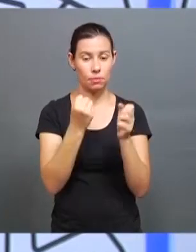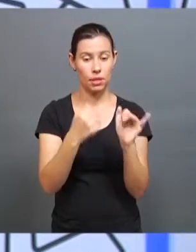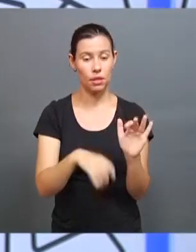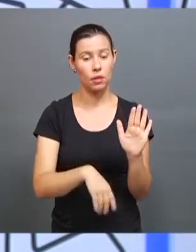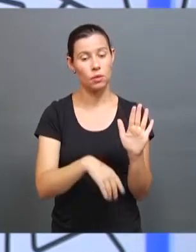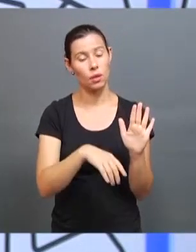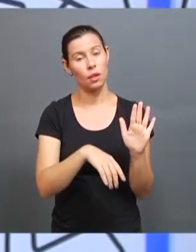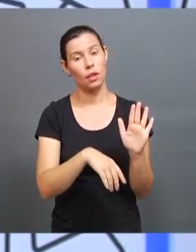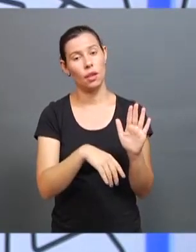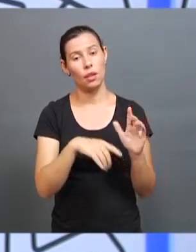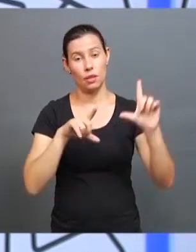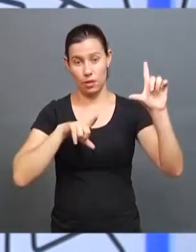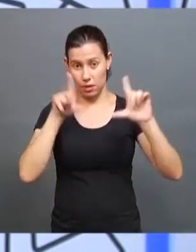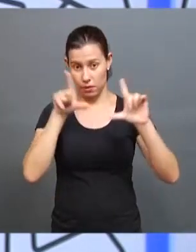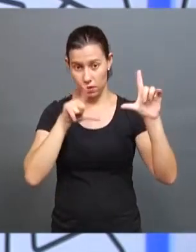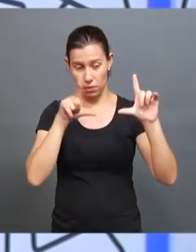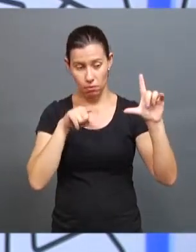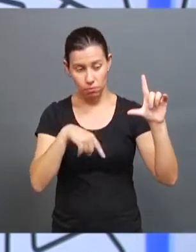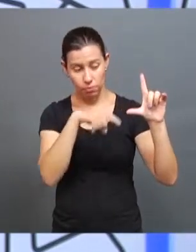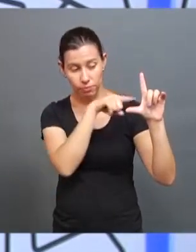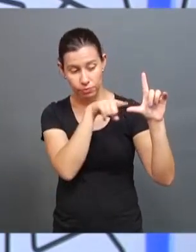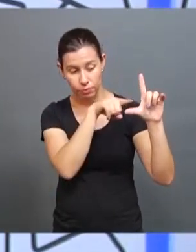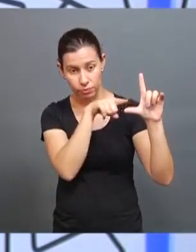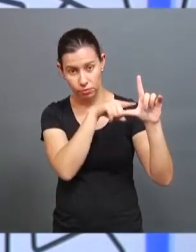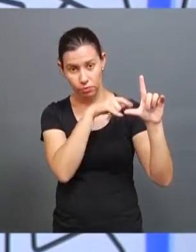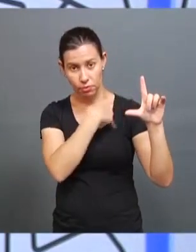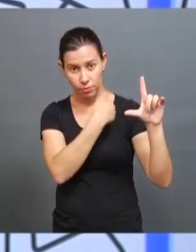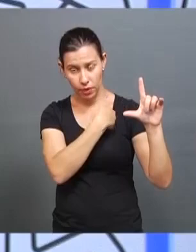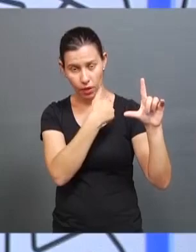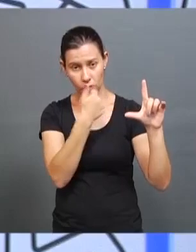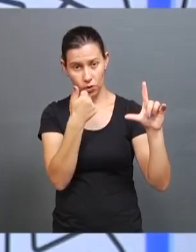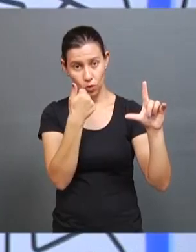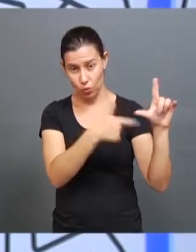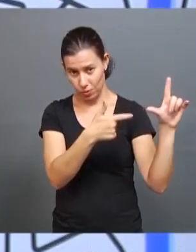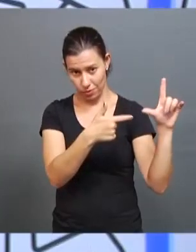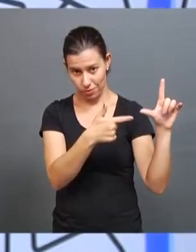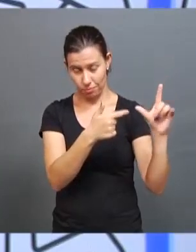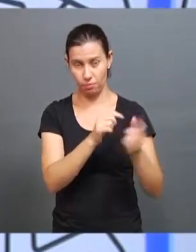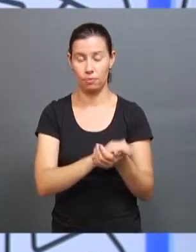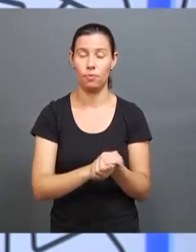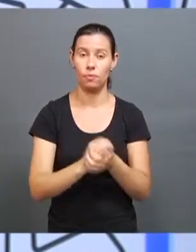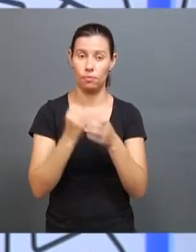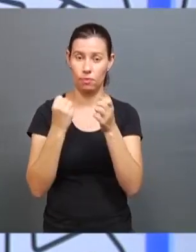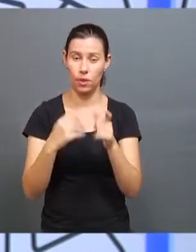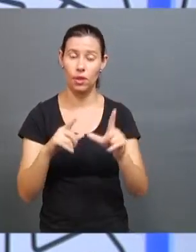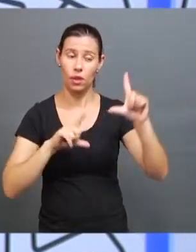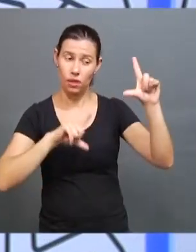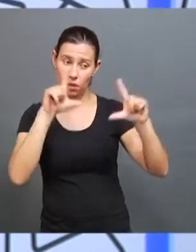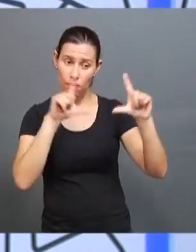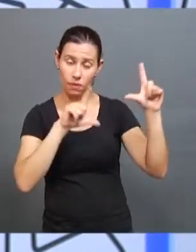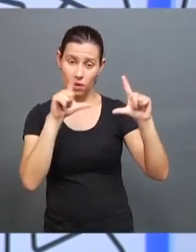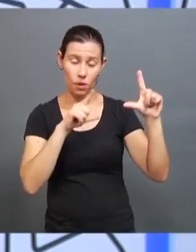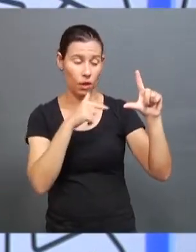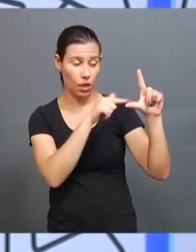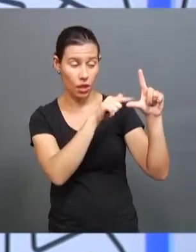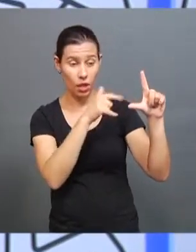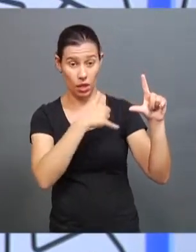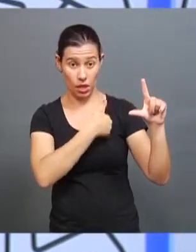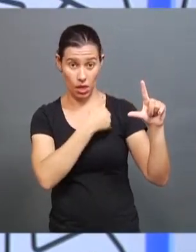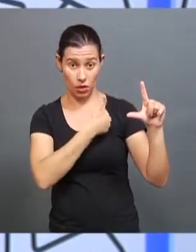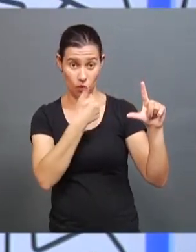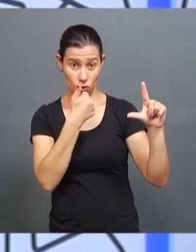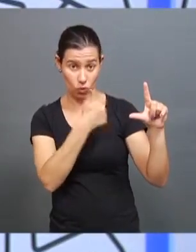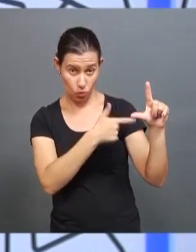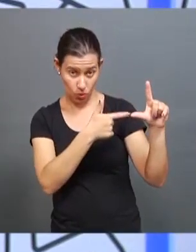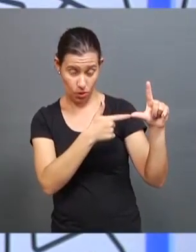de 12. Não adianta estar lá no programa dizendo esse programa é adequado para maiores de 12 anos, se eu, que